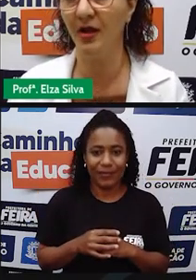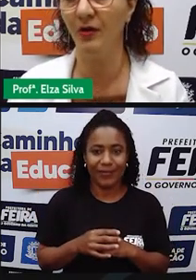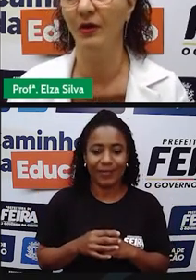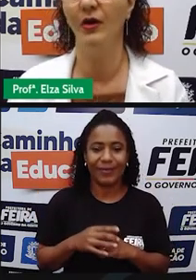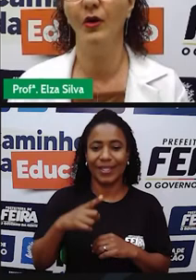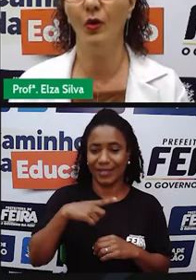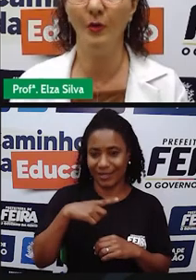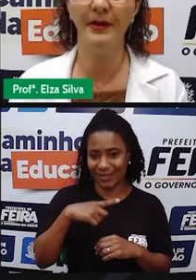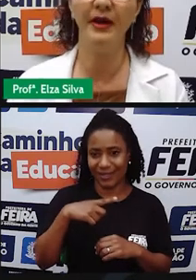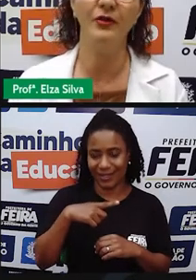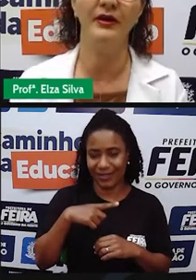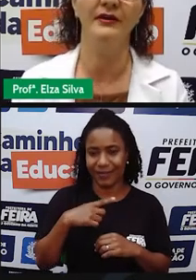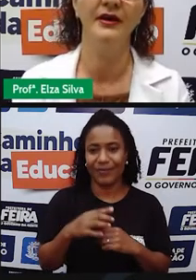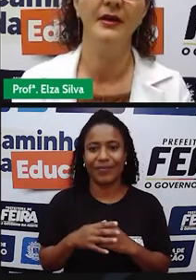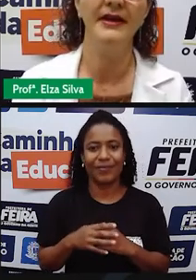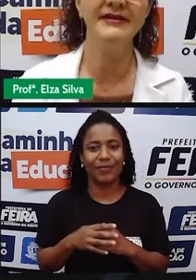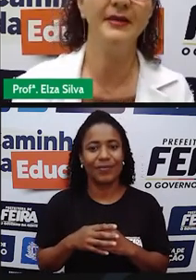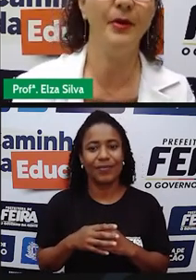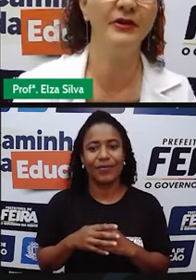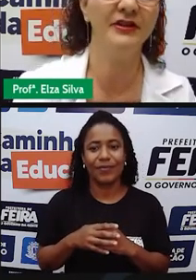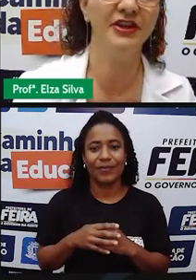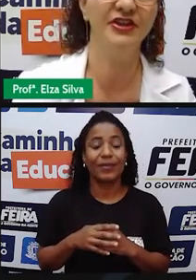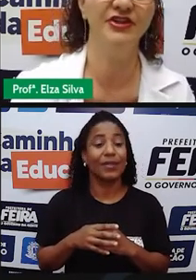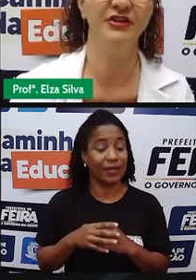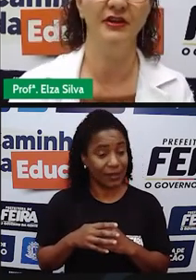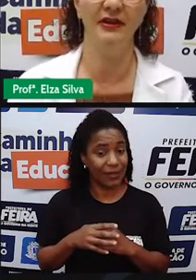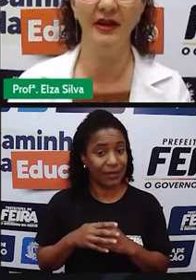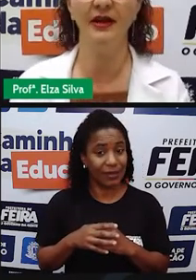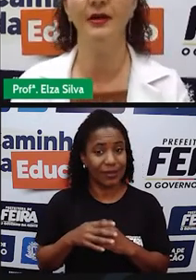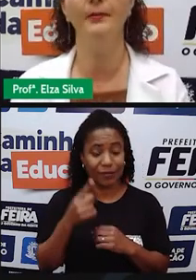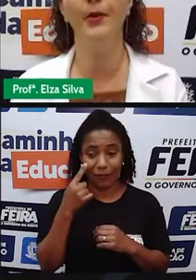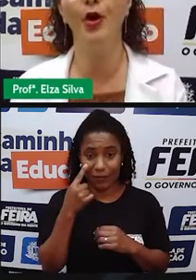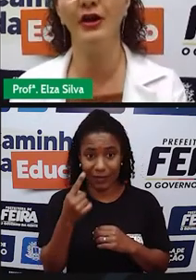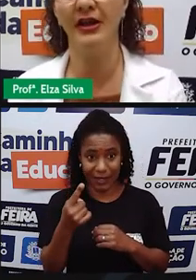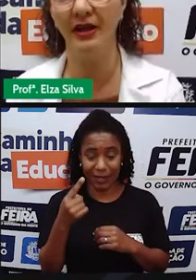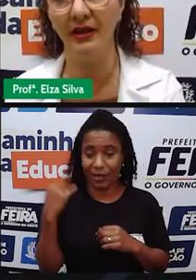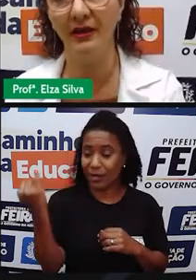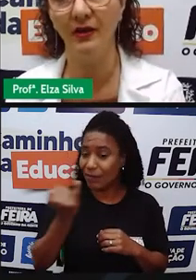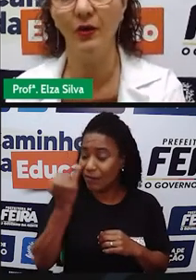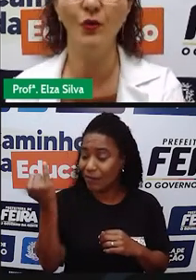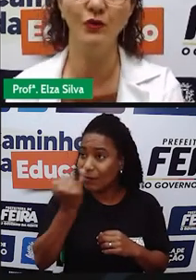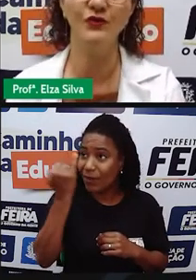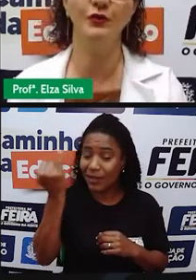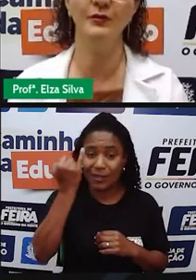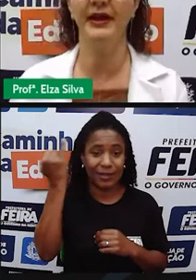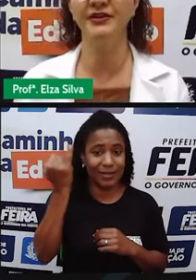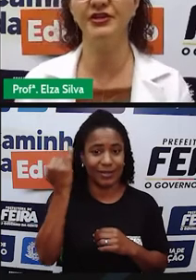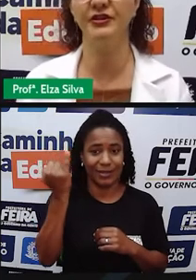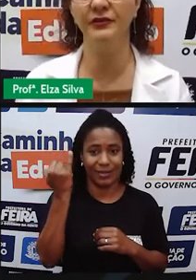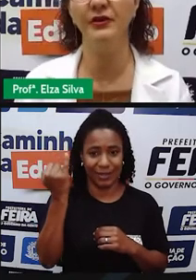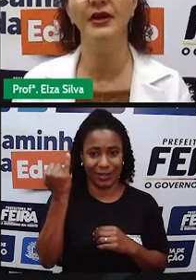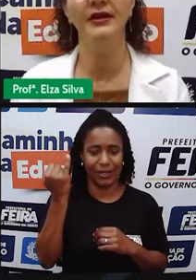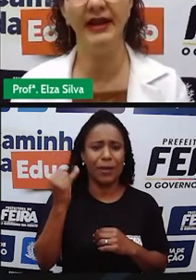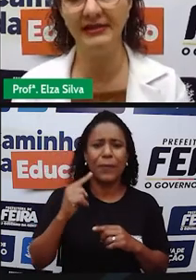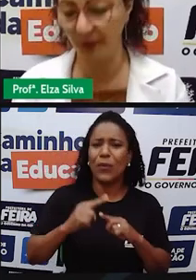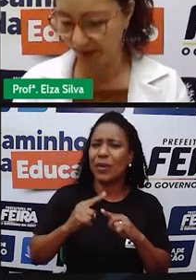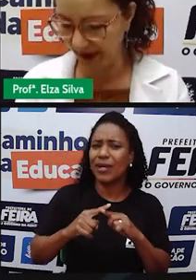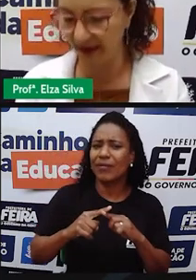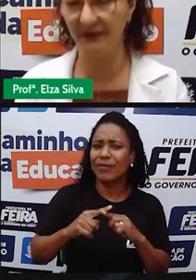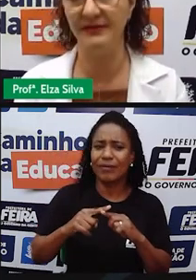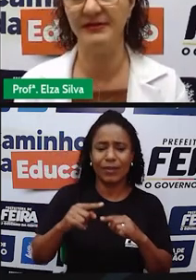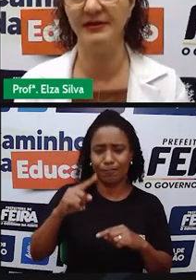shop now, compre agora. Mas é importante a gente entender por que o uso do imperativo